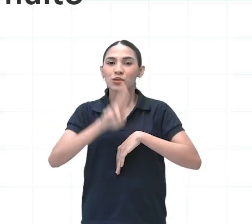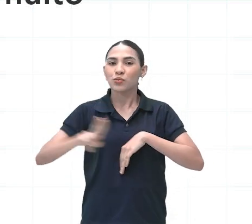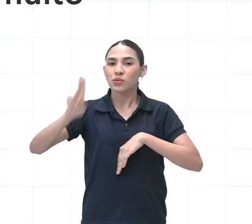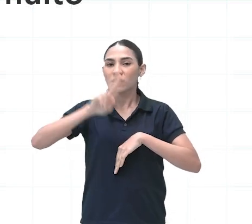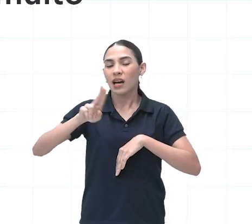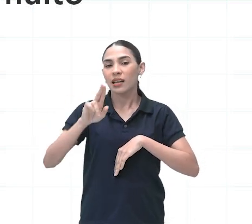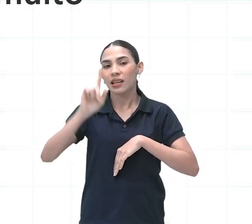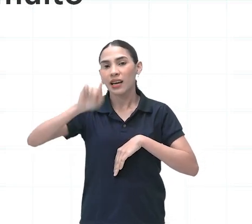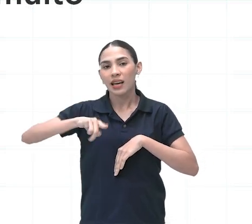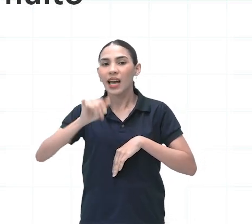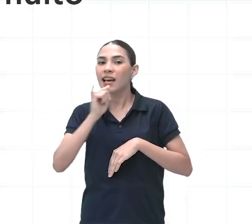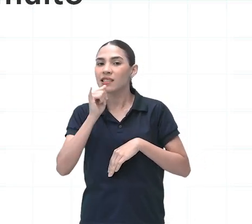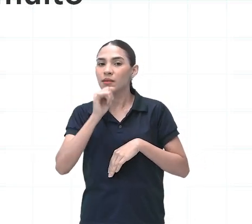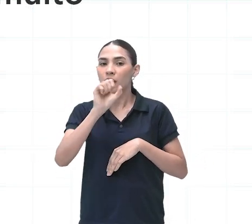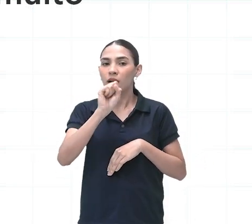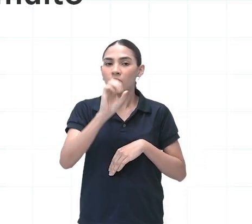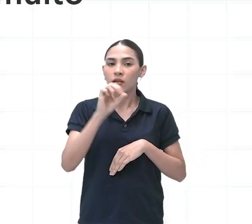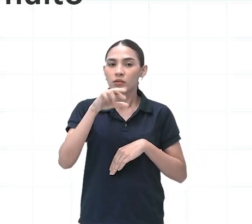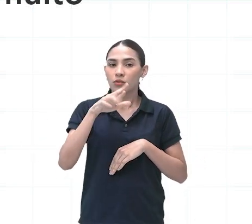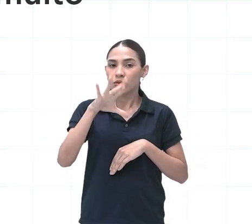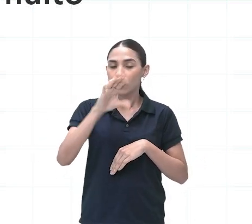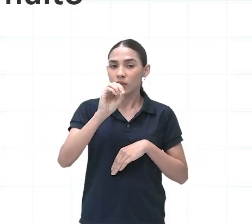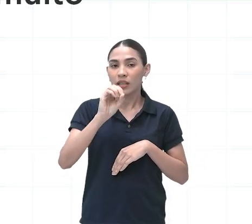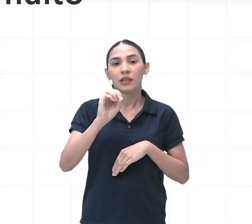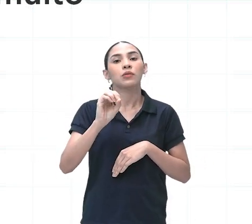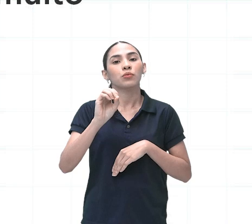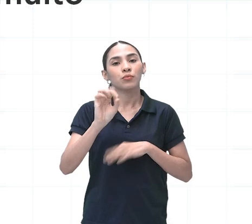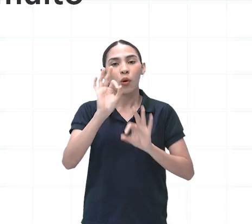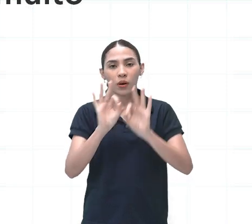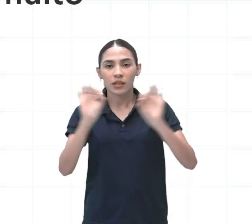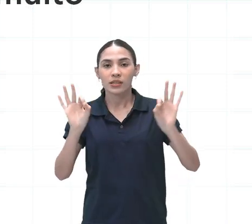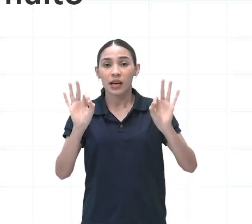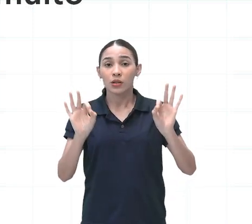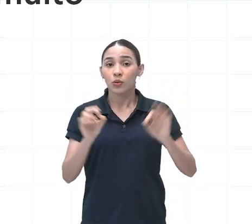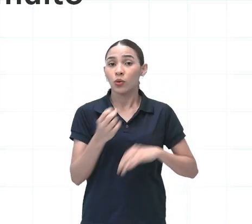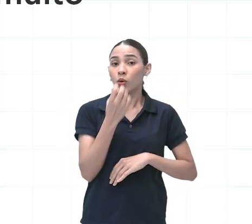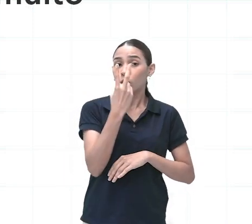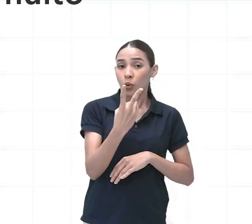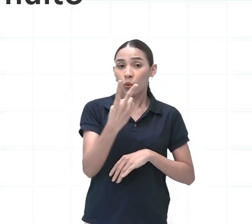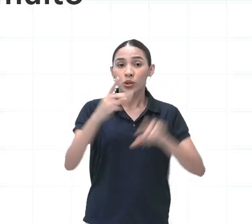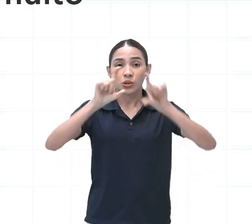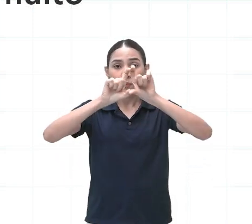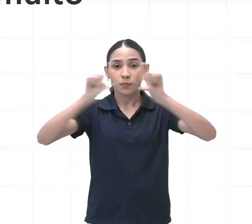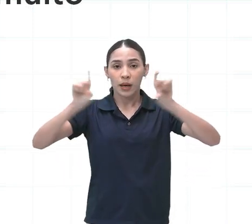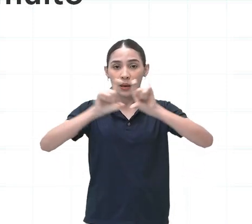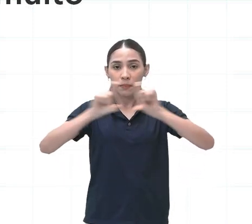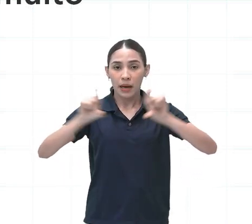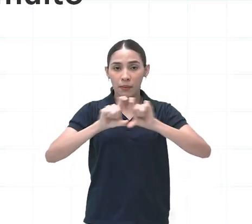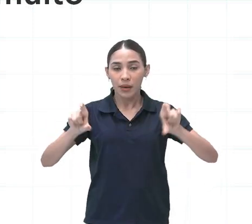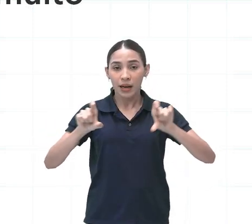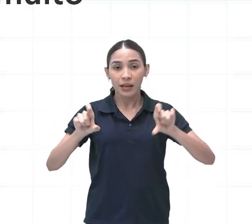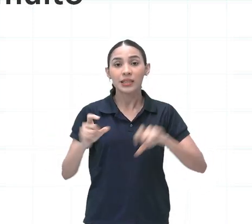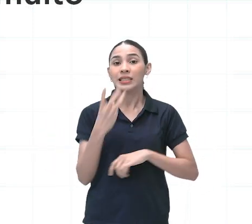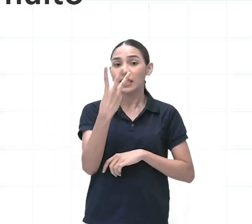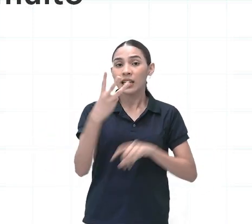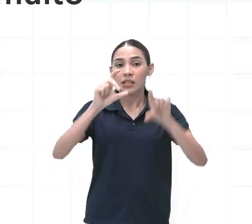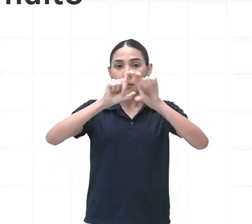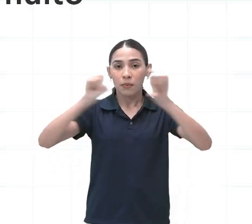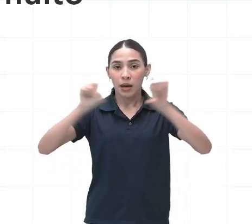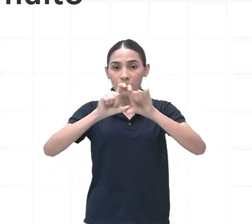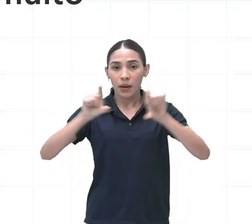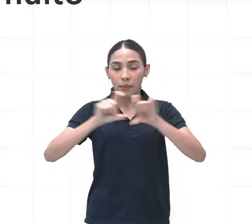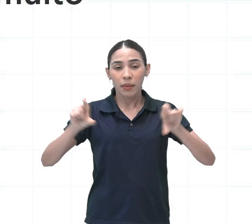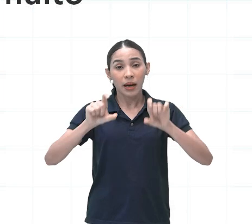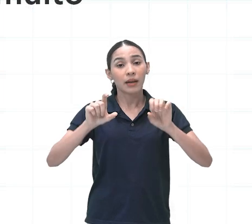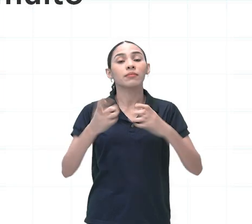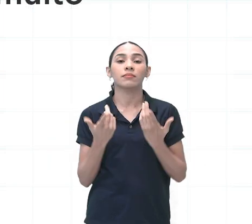em que os sonetos estão organizados em 2 quartetos e 2 tercetos. Porém, existem outras formas de organização, mas a mais